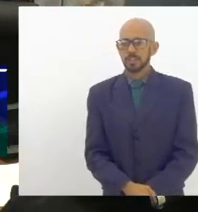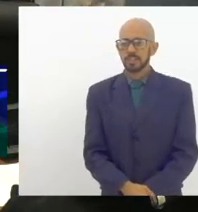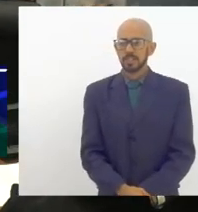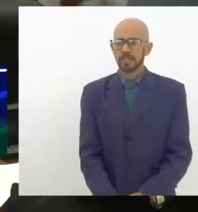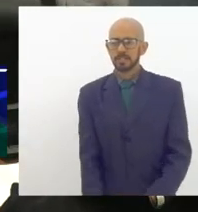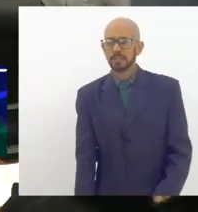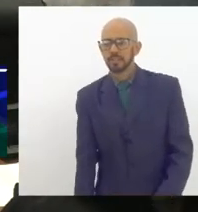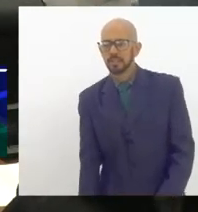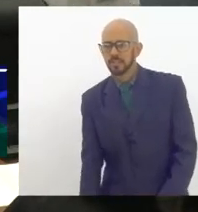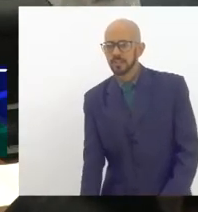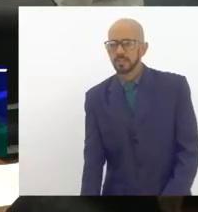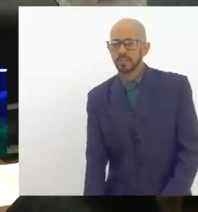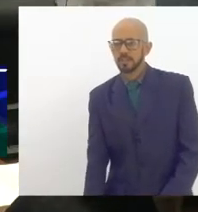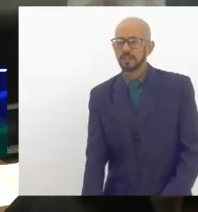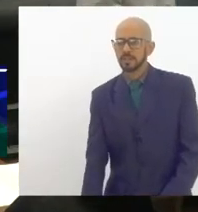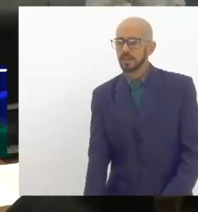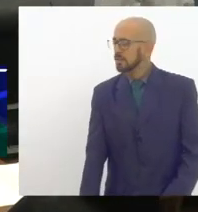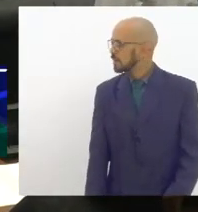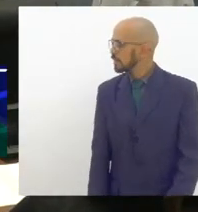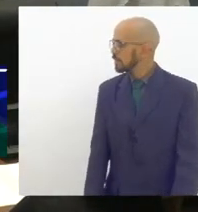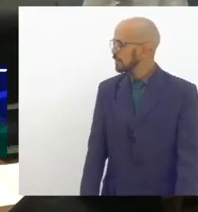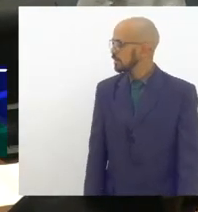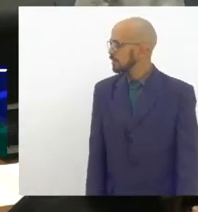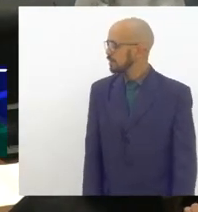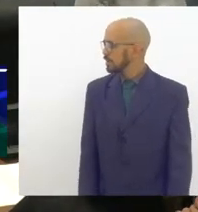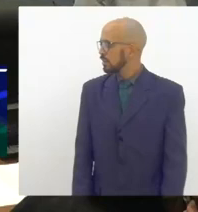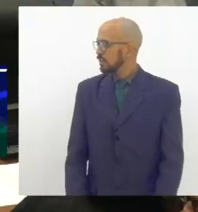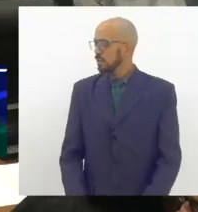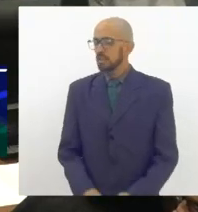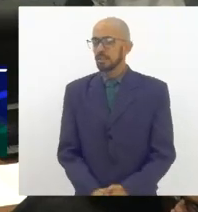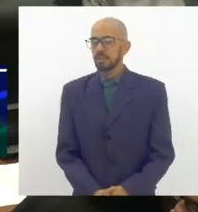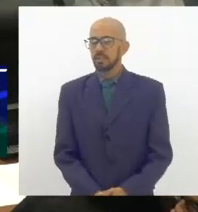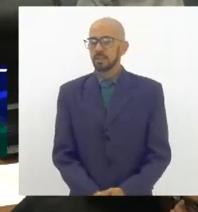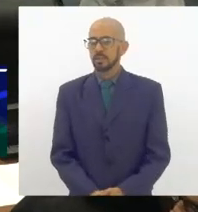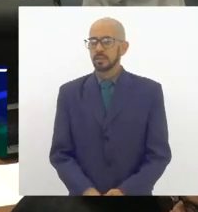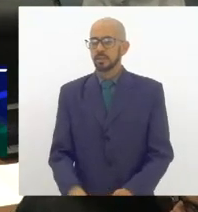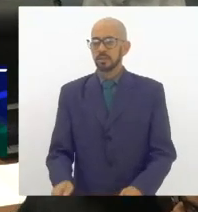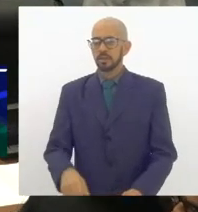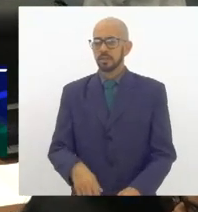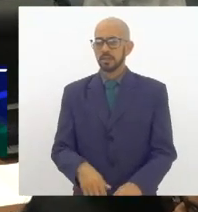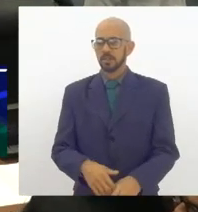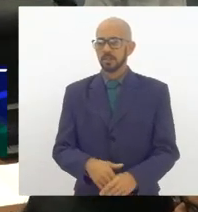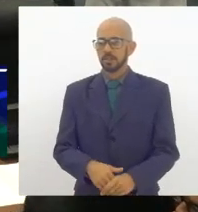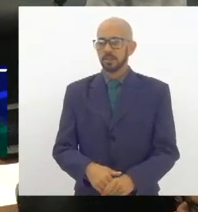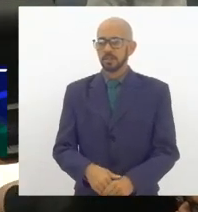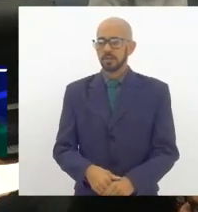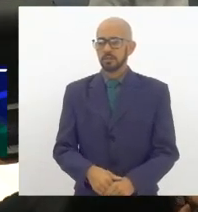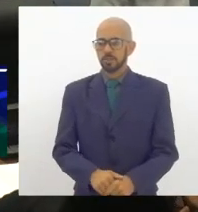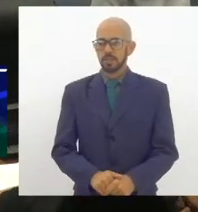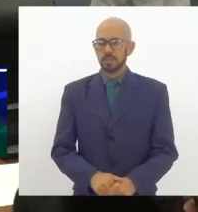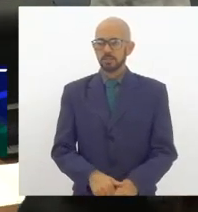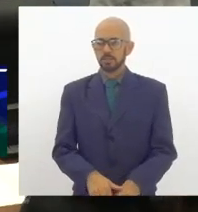e eu vou eu vou falar com a deputada que eu não estou Ok tranquilo